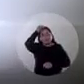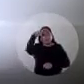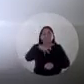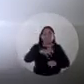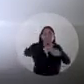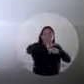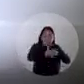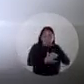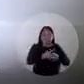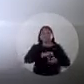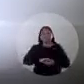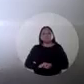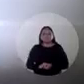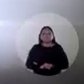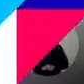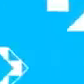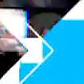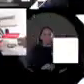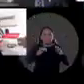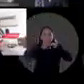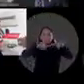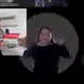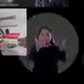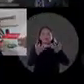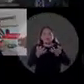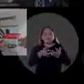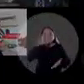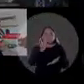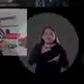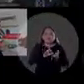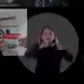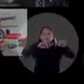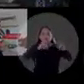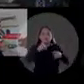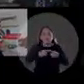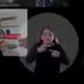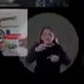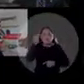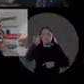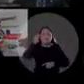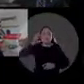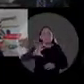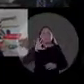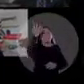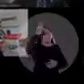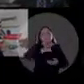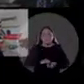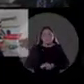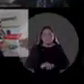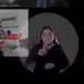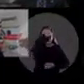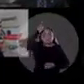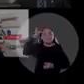estava passando com o coronavírus. Eu quero aqui fazer um desabafo. Desabafo de quem está vendo a situação